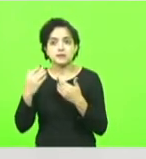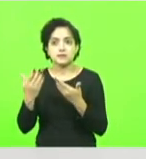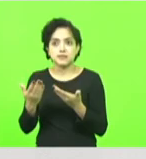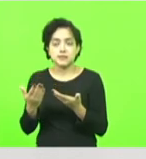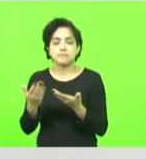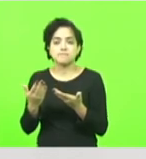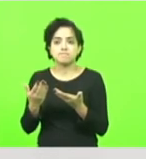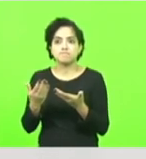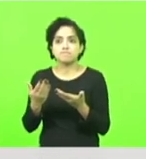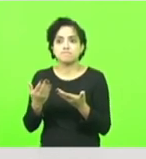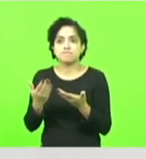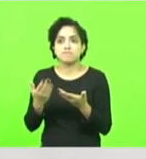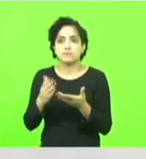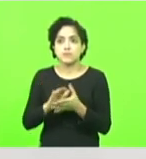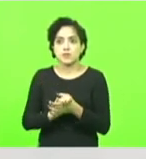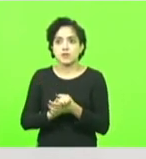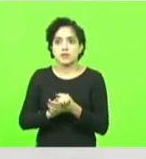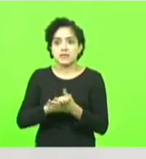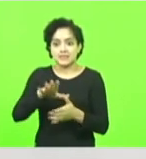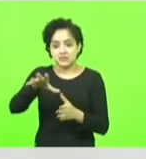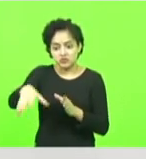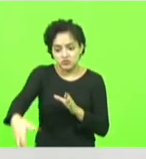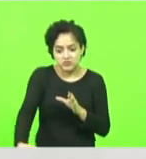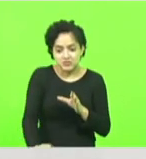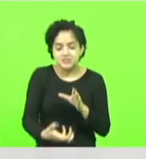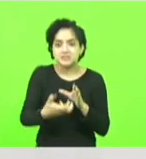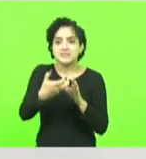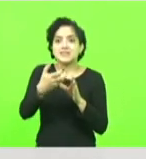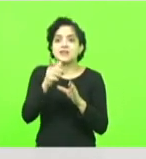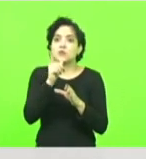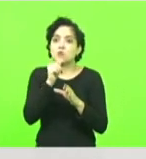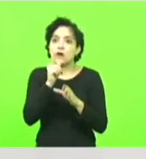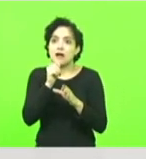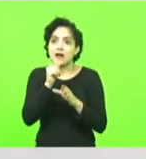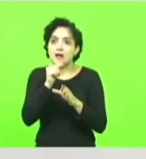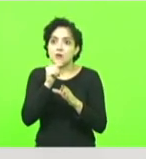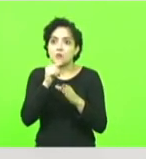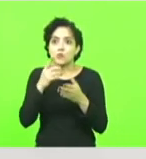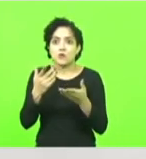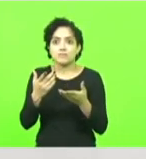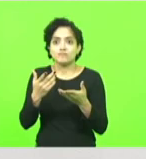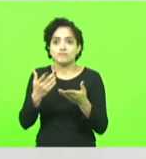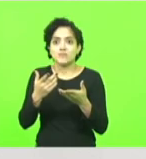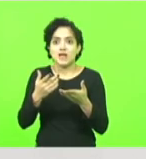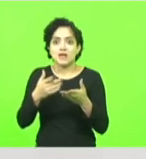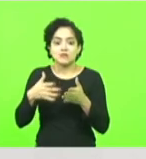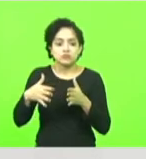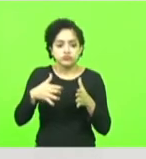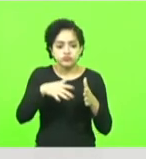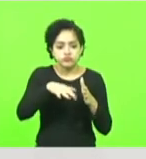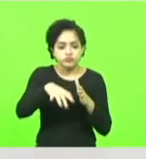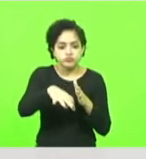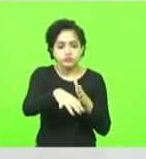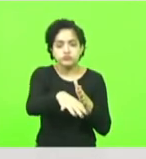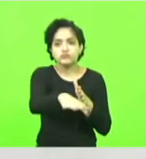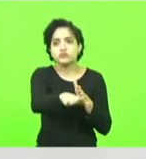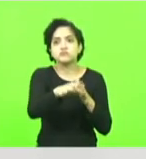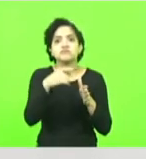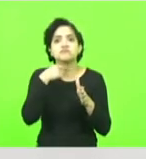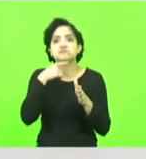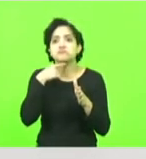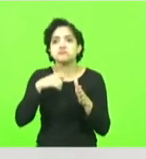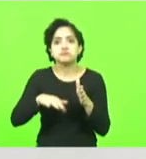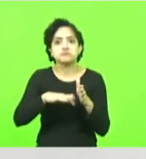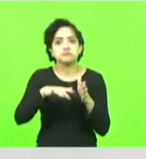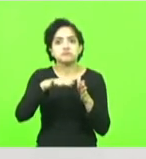estamos tirando a água lá de baixo e não permitindo mais que a água chegue na superfície. Hoje nós temos